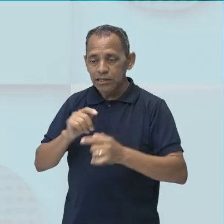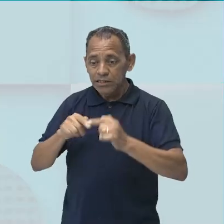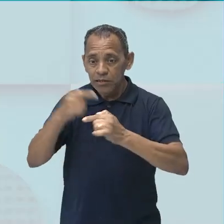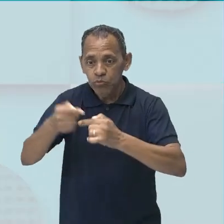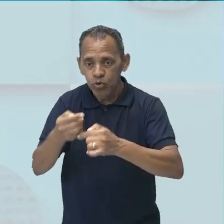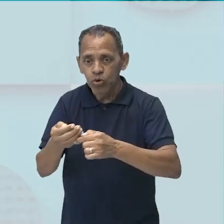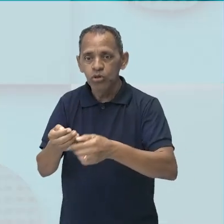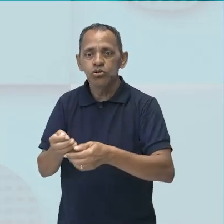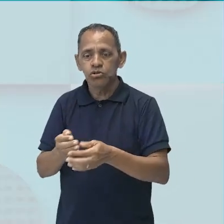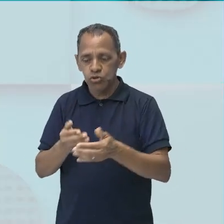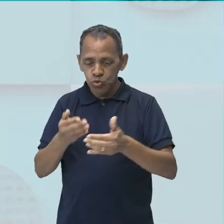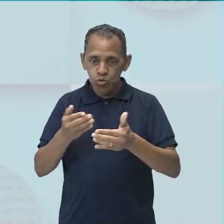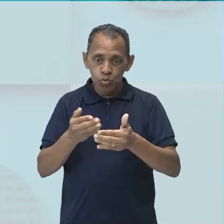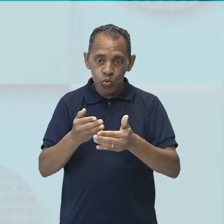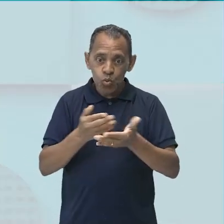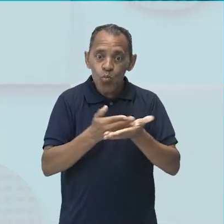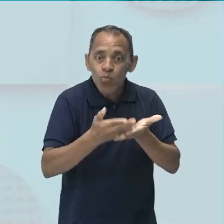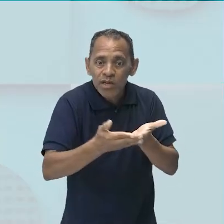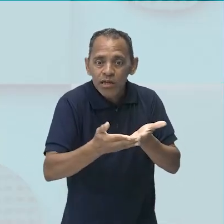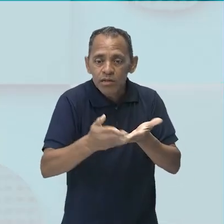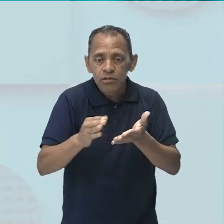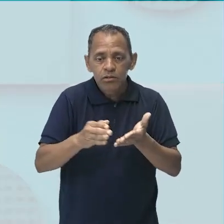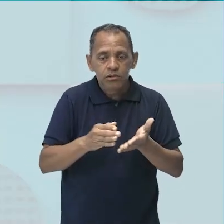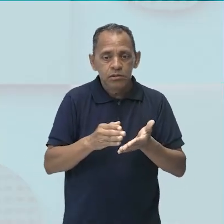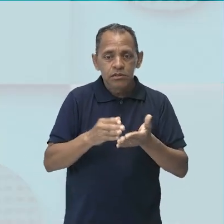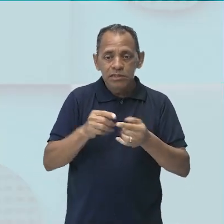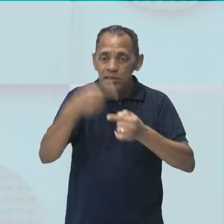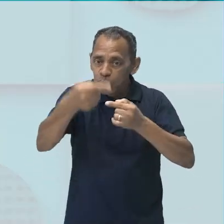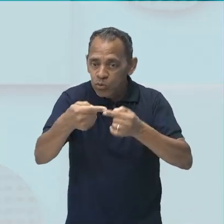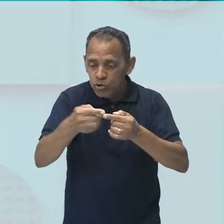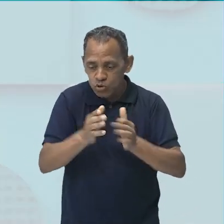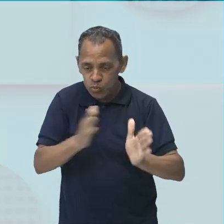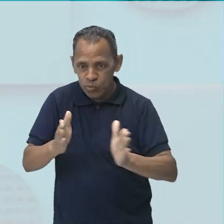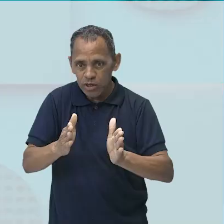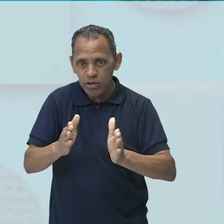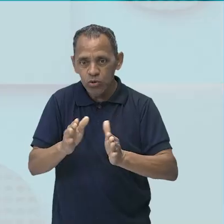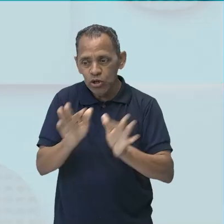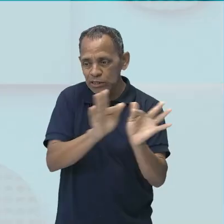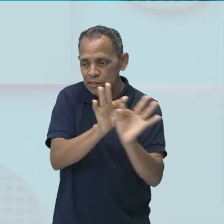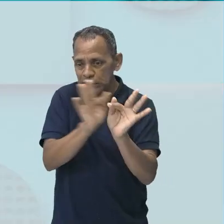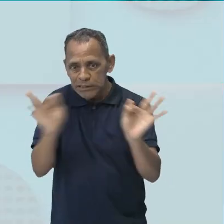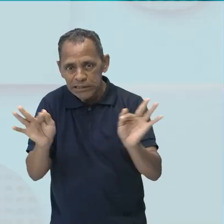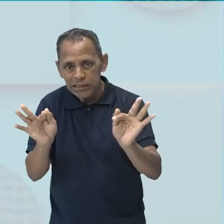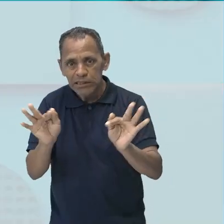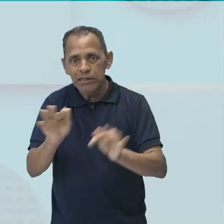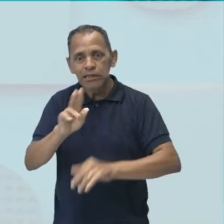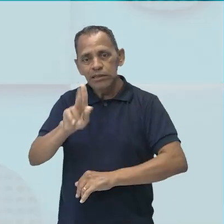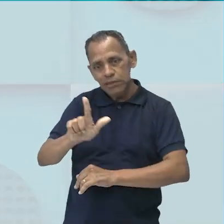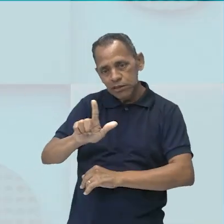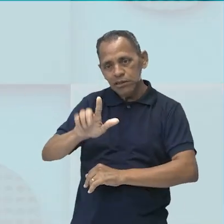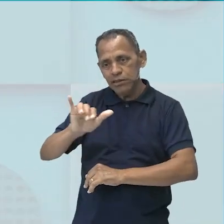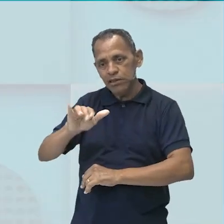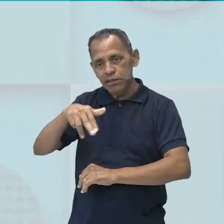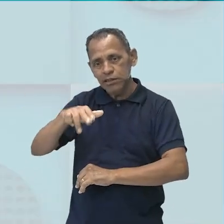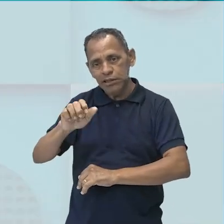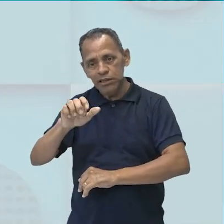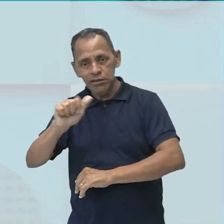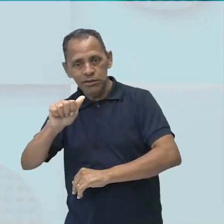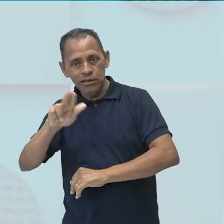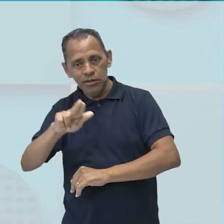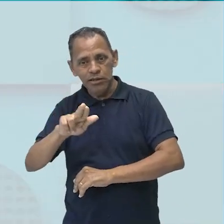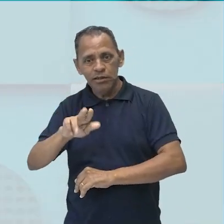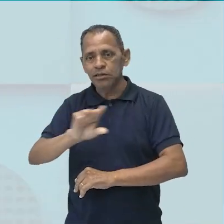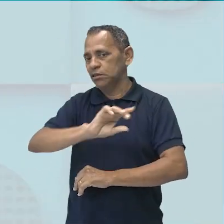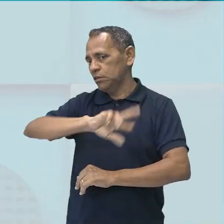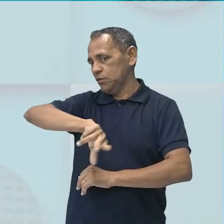meio, depois no início, e todo o tempo assim, ou seja, não são lineares, certo? Então, cada